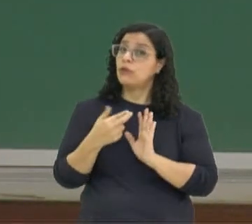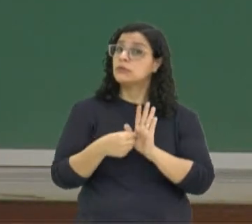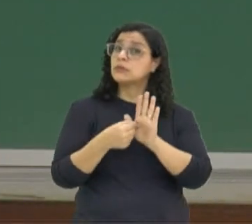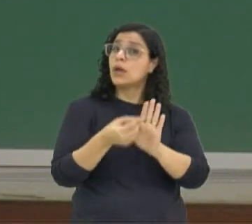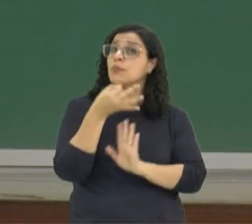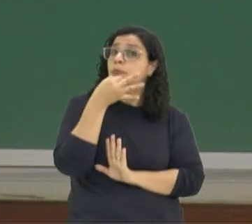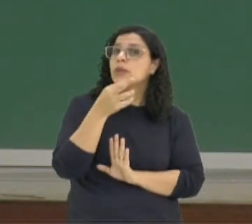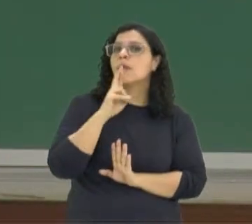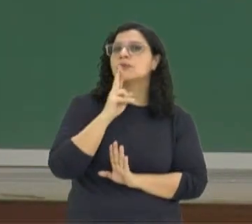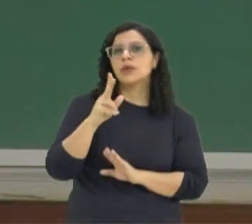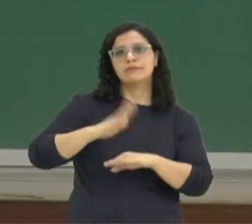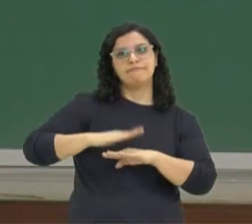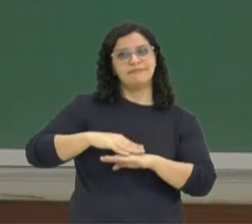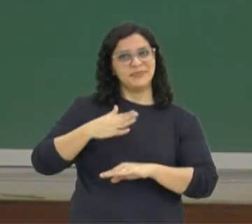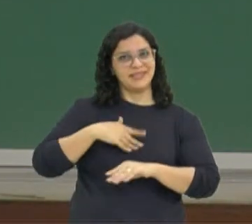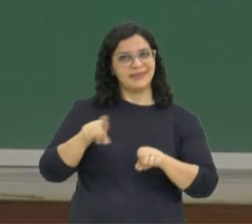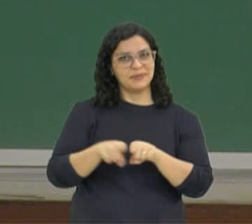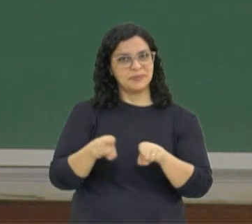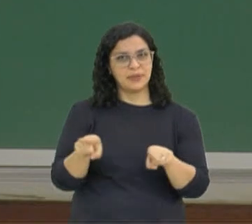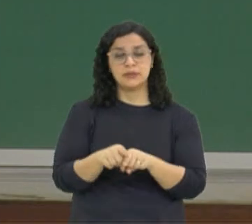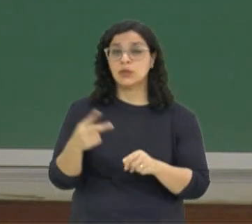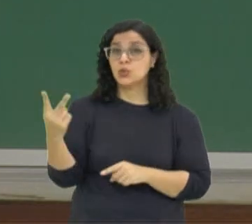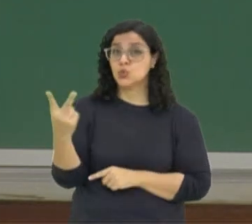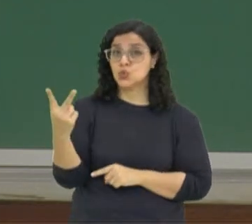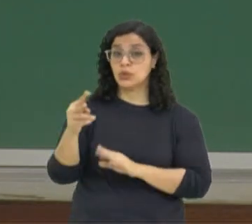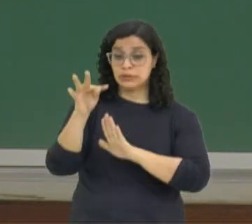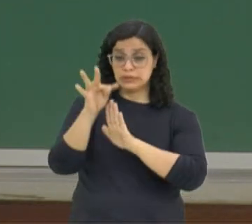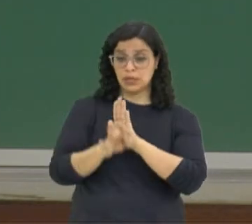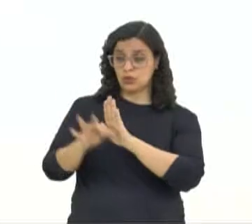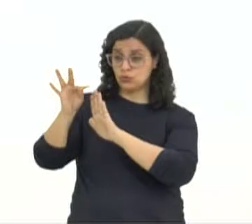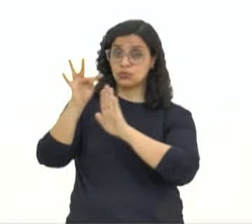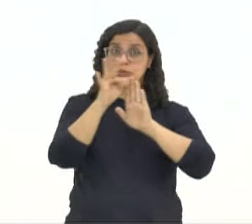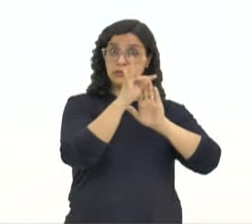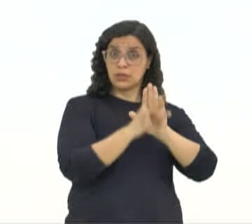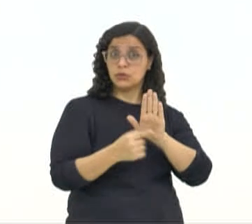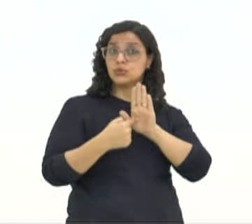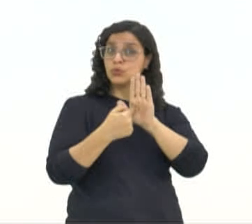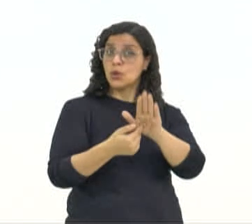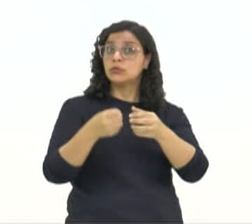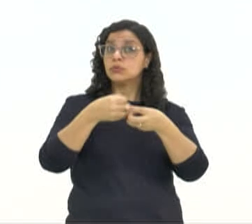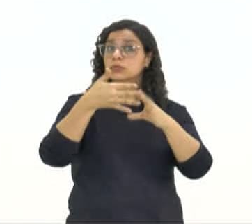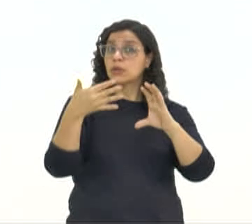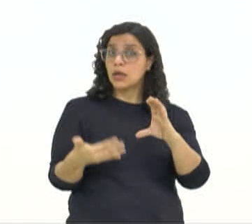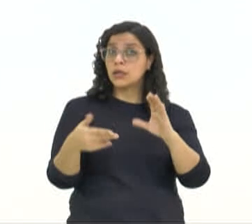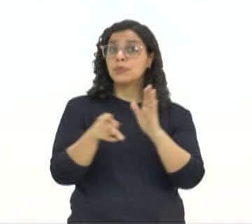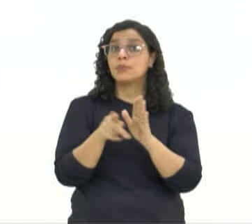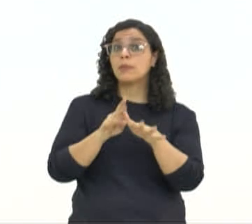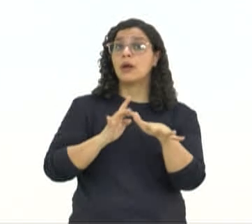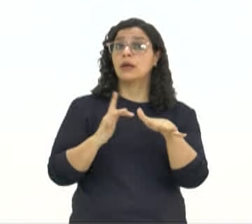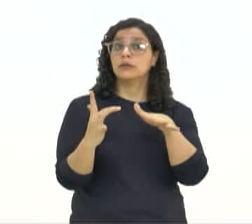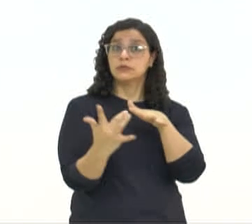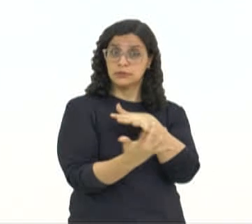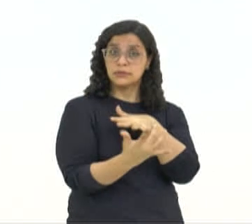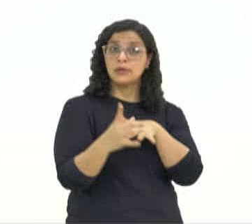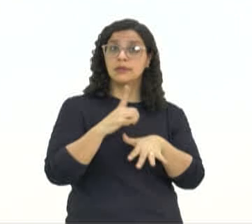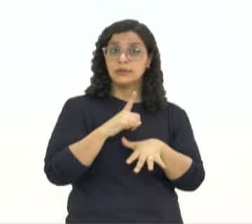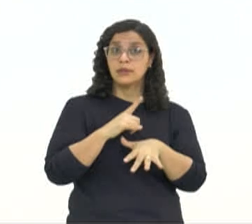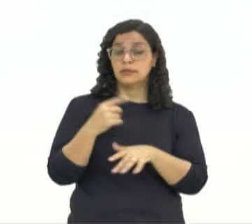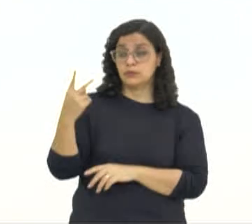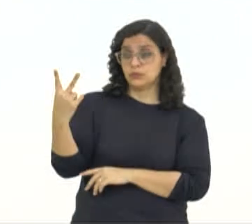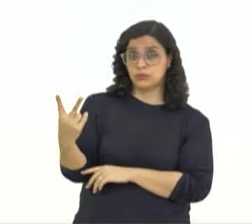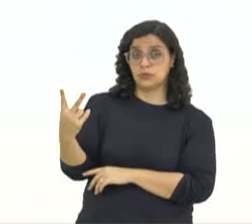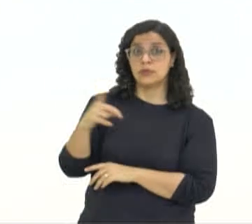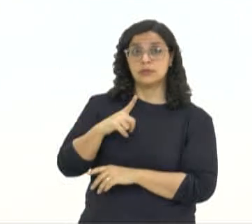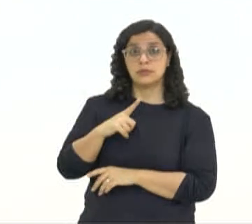de resposta. Então, os dois textos apresentam características das redes sociais. Então, os dois